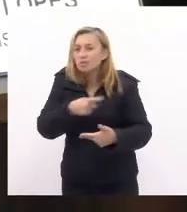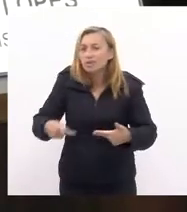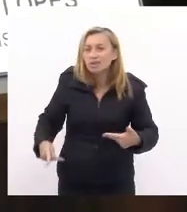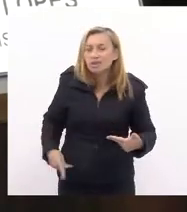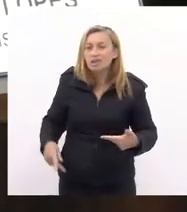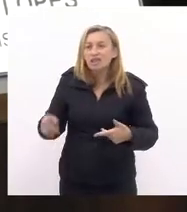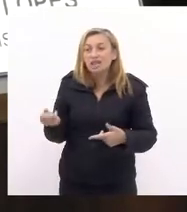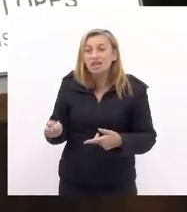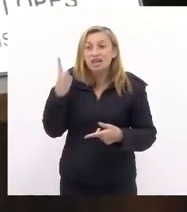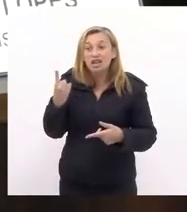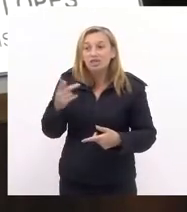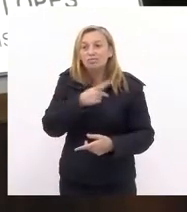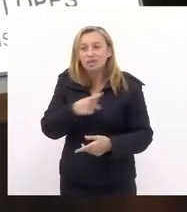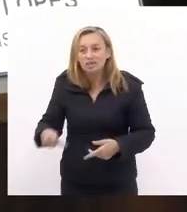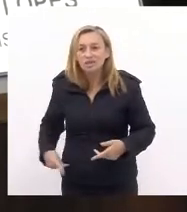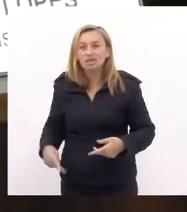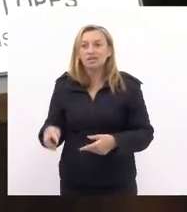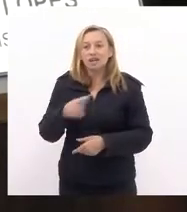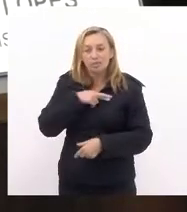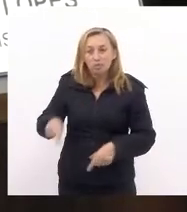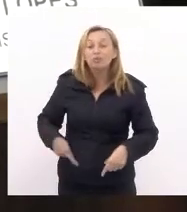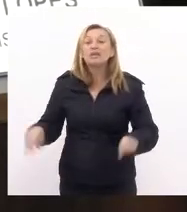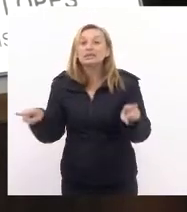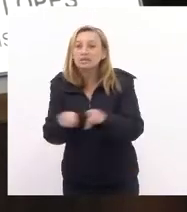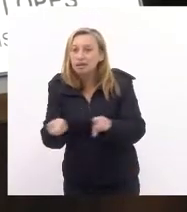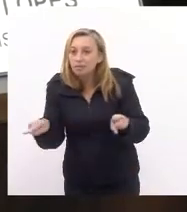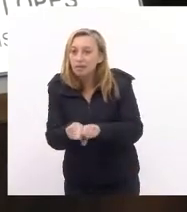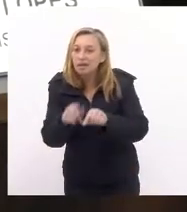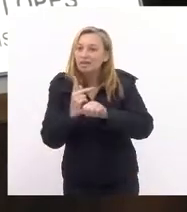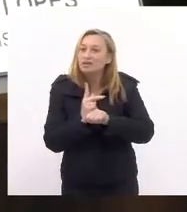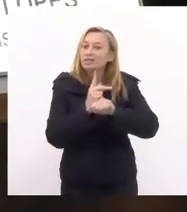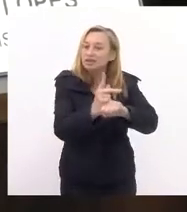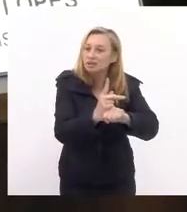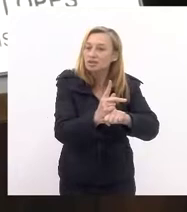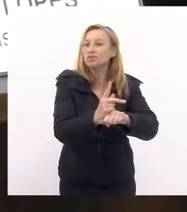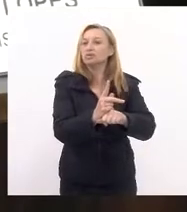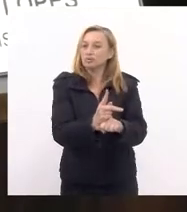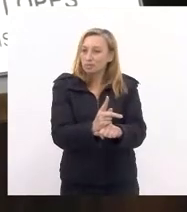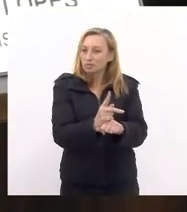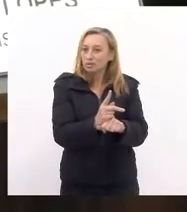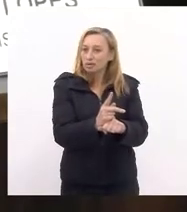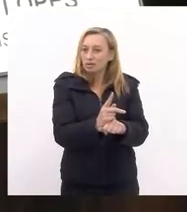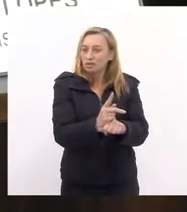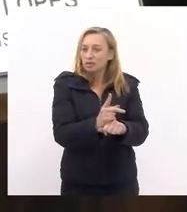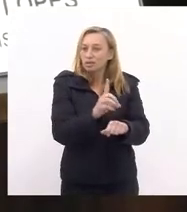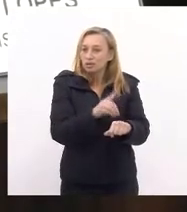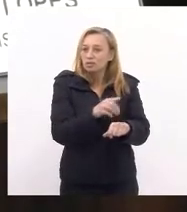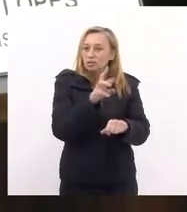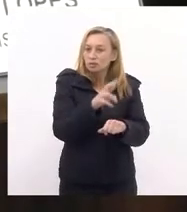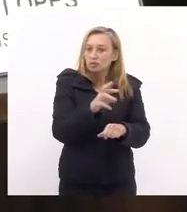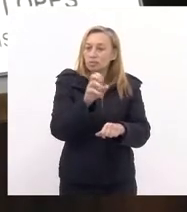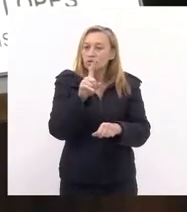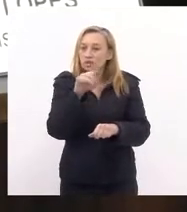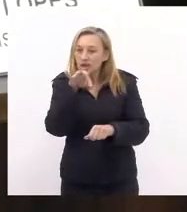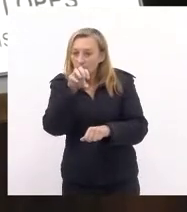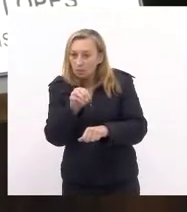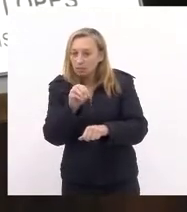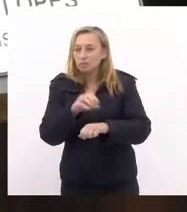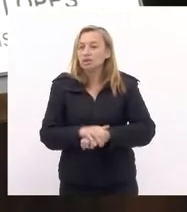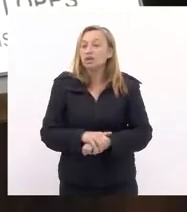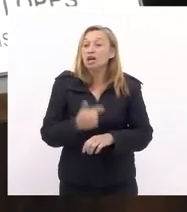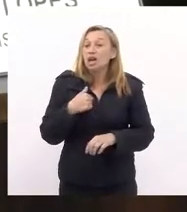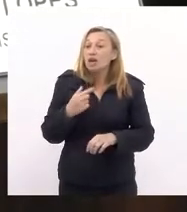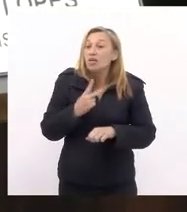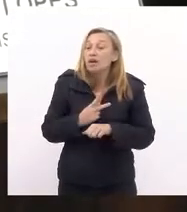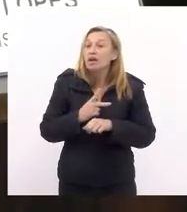República, ex-presidente da República, também ganhou esse título de doutor honoris causa. Eu